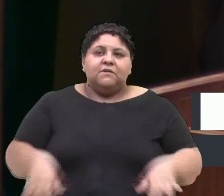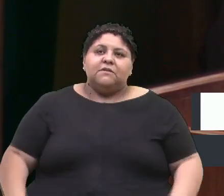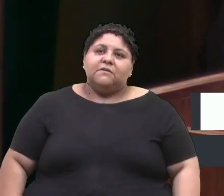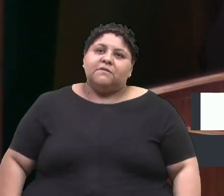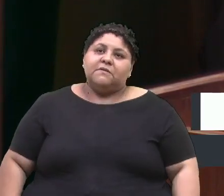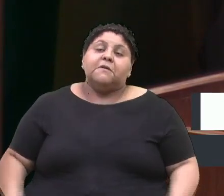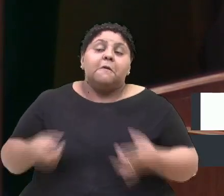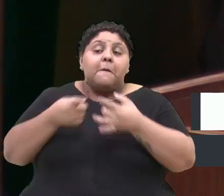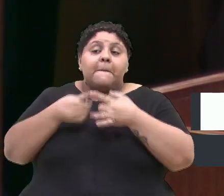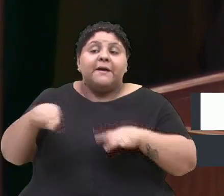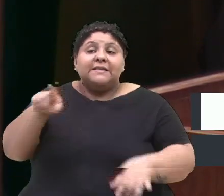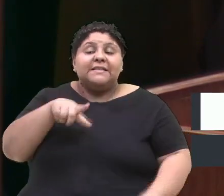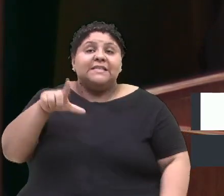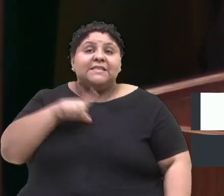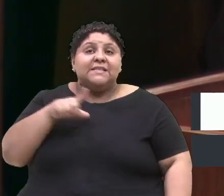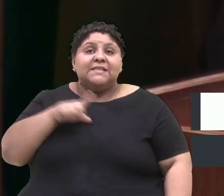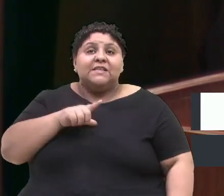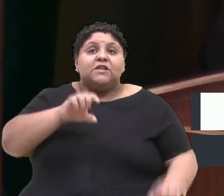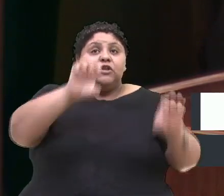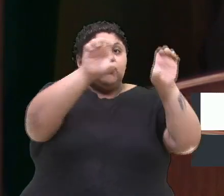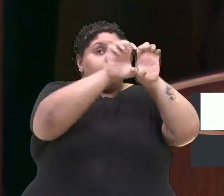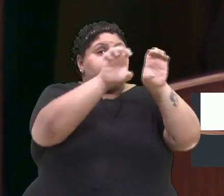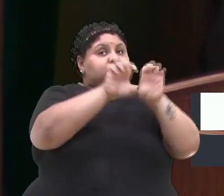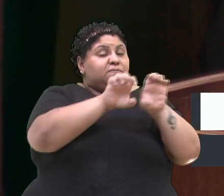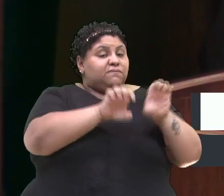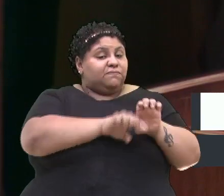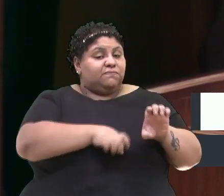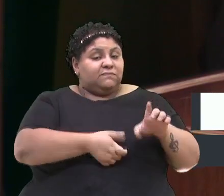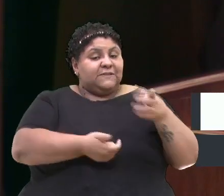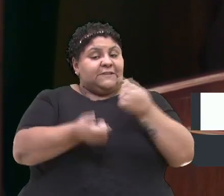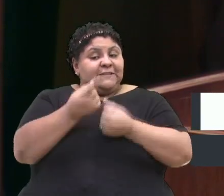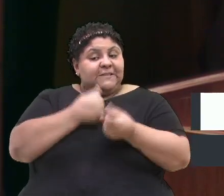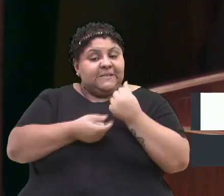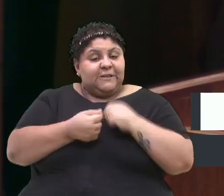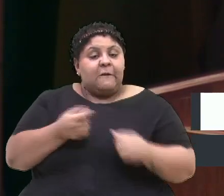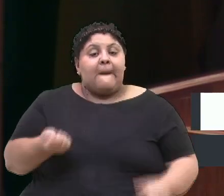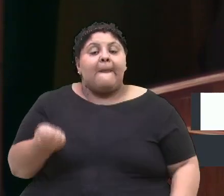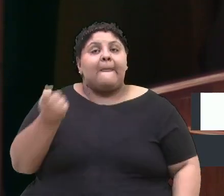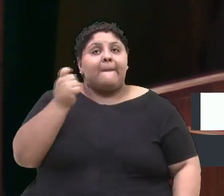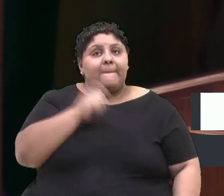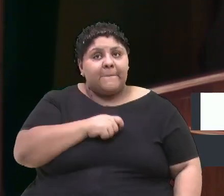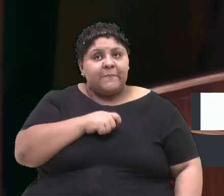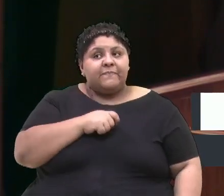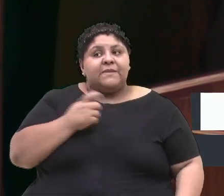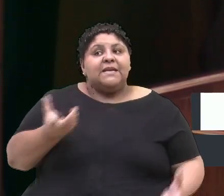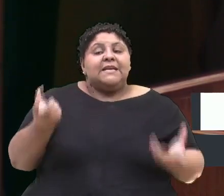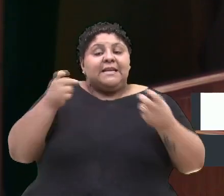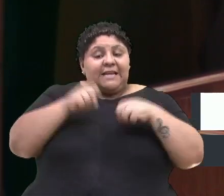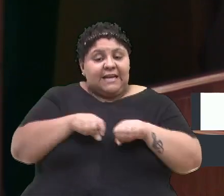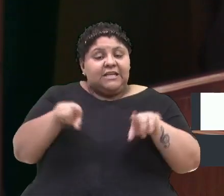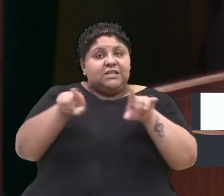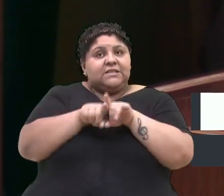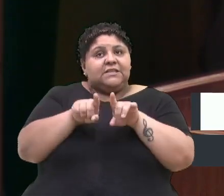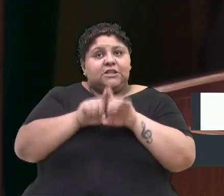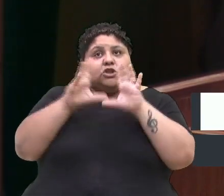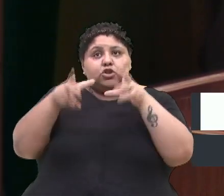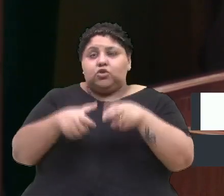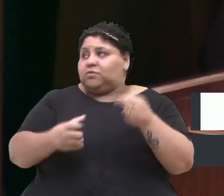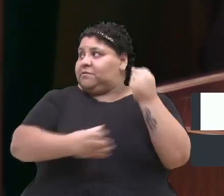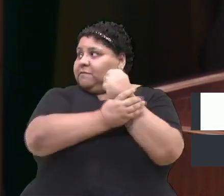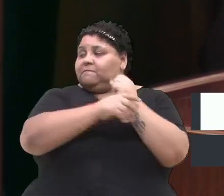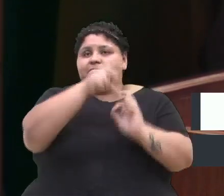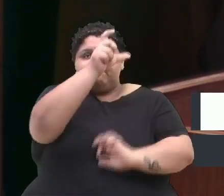Porém, a gente tem uma estrutura administrativa que precisa garantir também toda essa segurança para que a